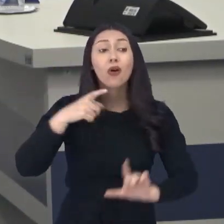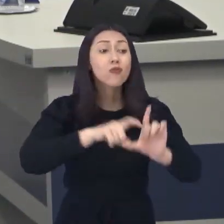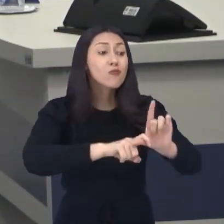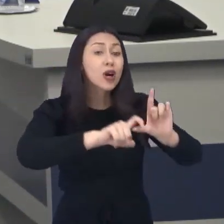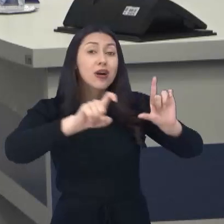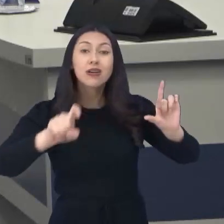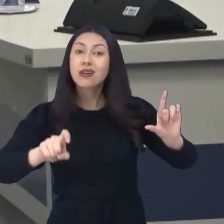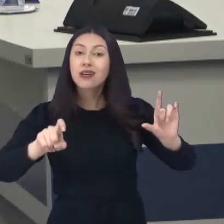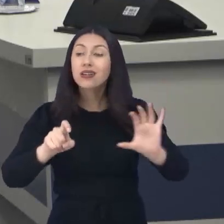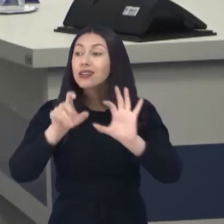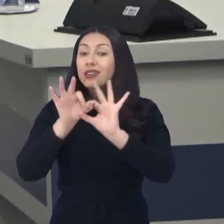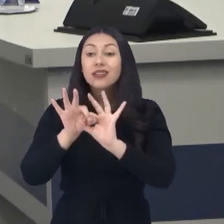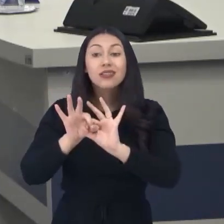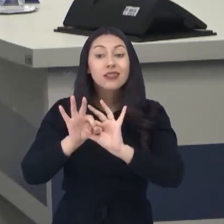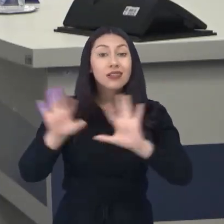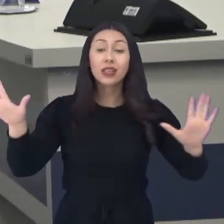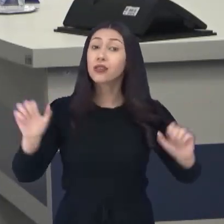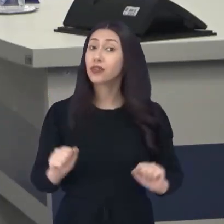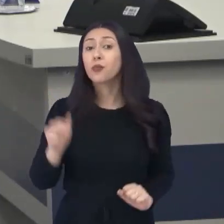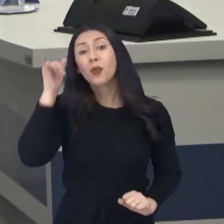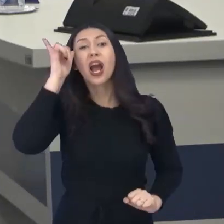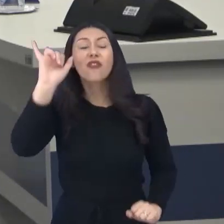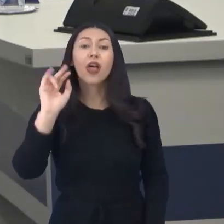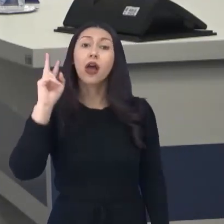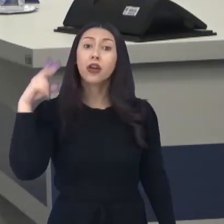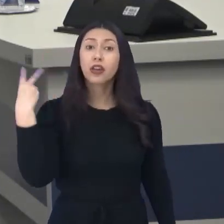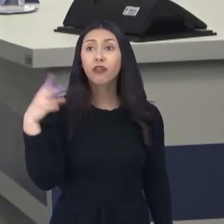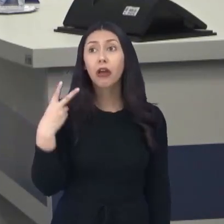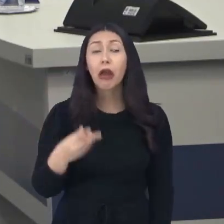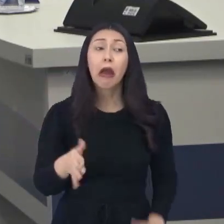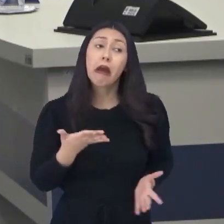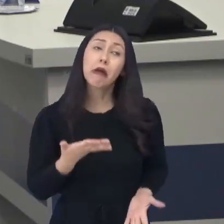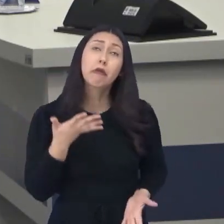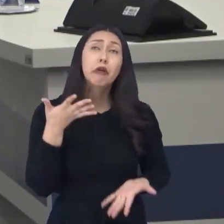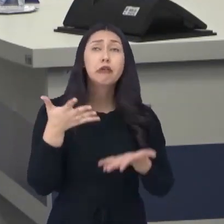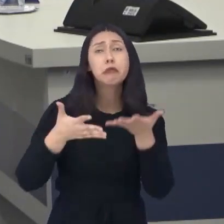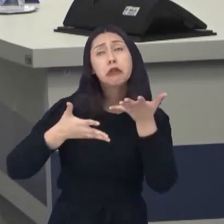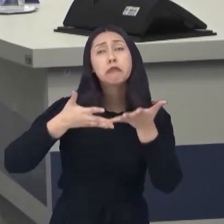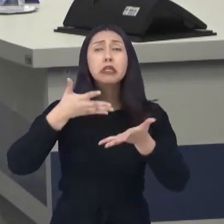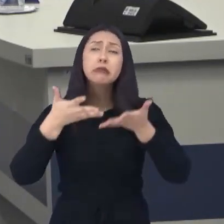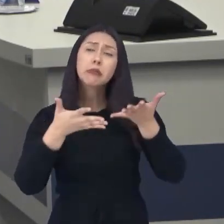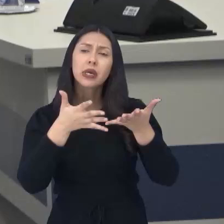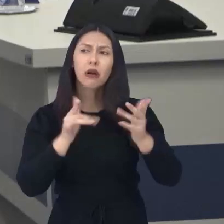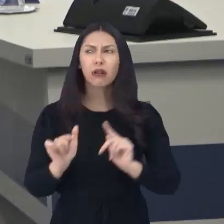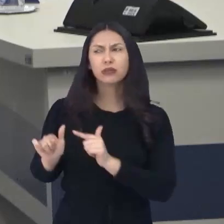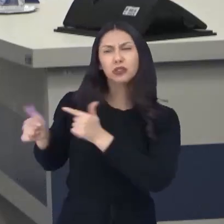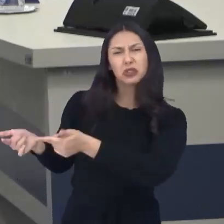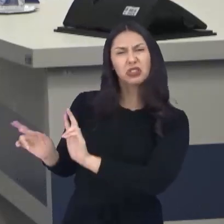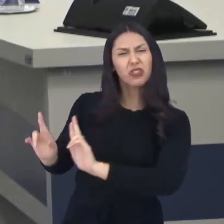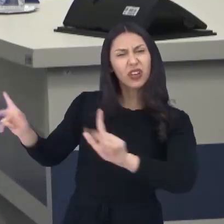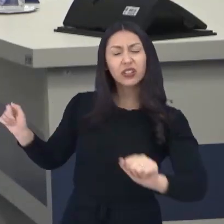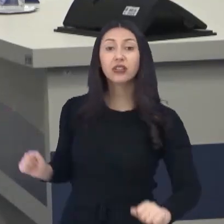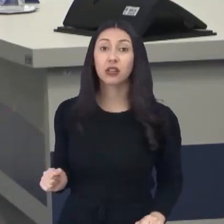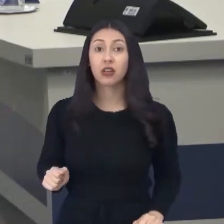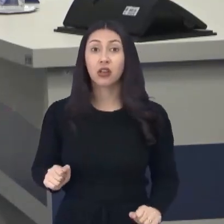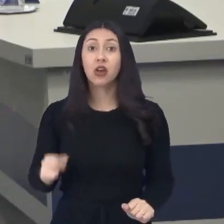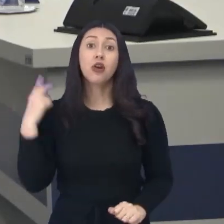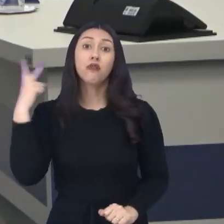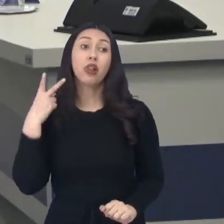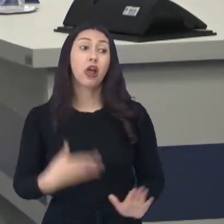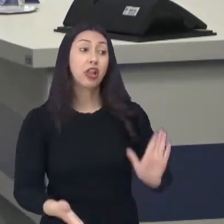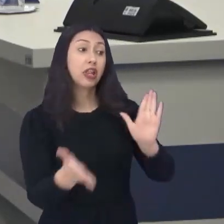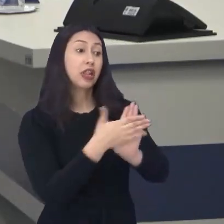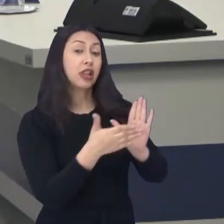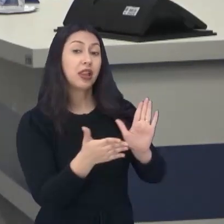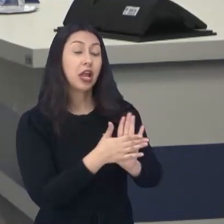é autonomia, para evitar que vereador venha com discurso aqui e depois faz o contrário, para evitar que vereador fique